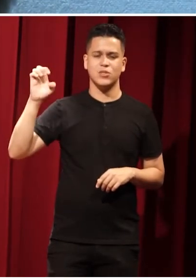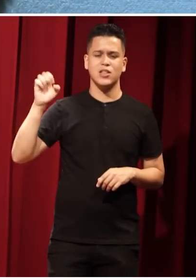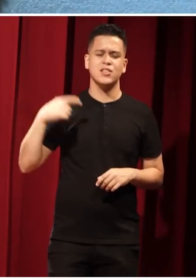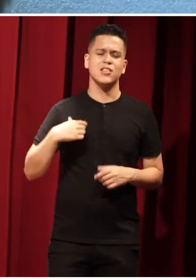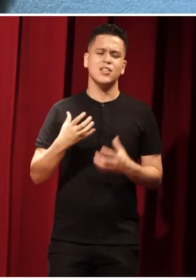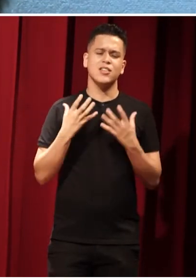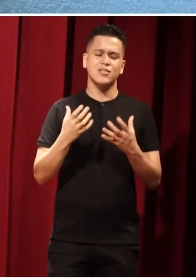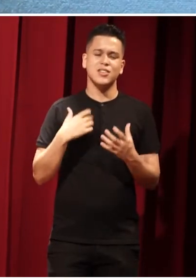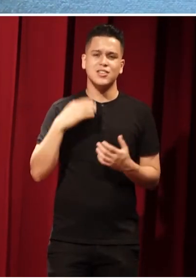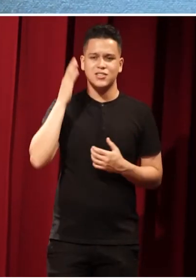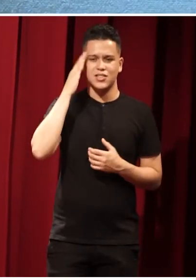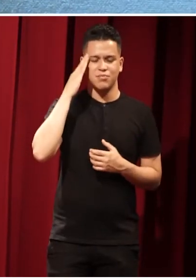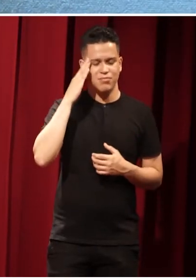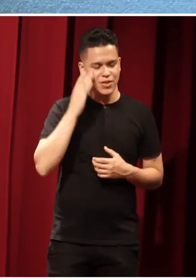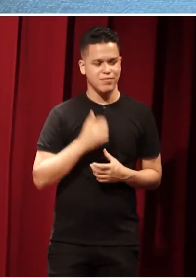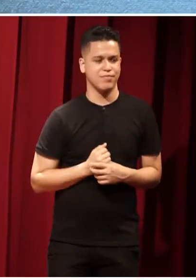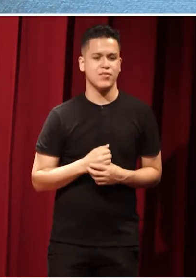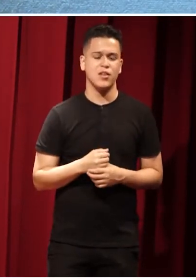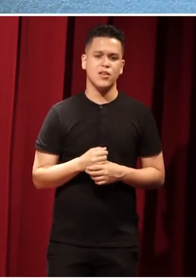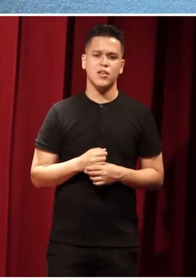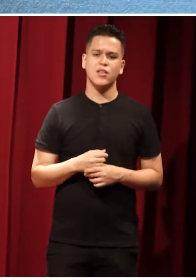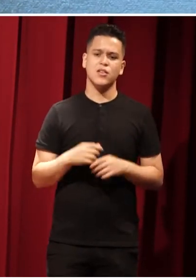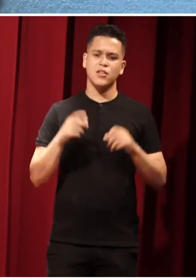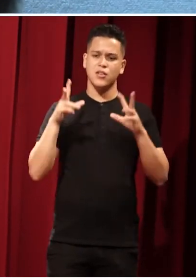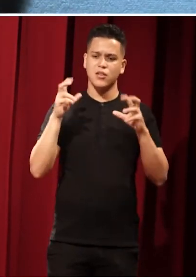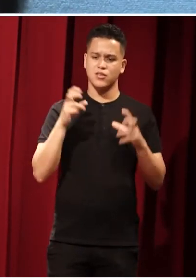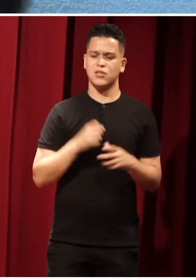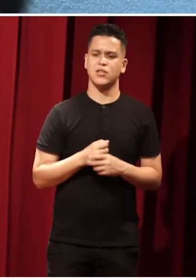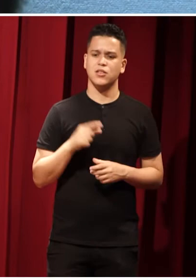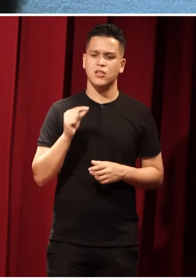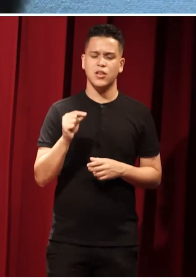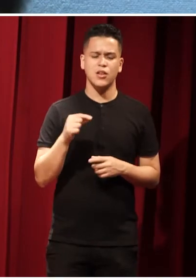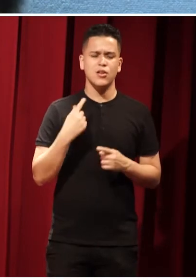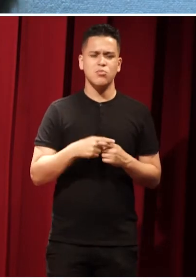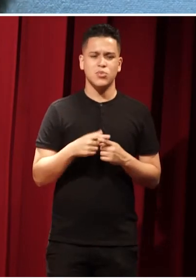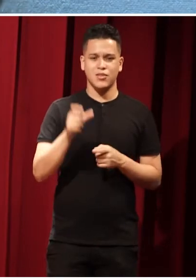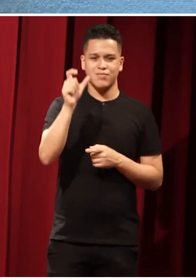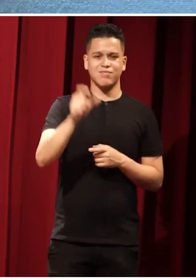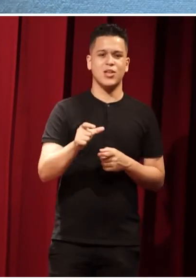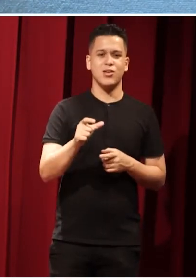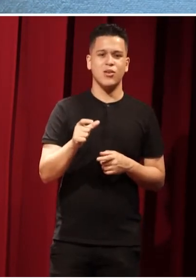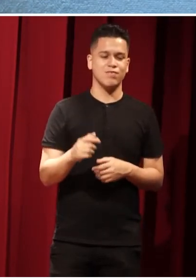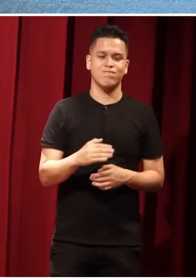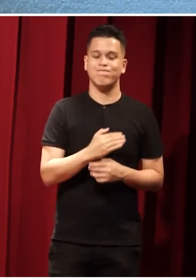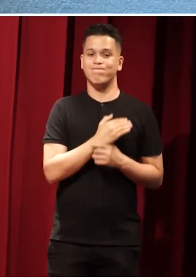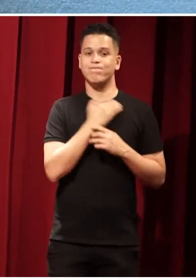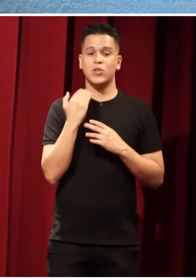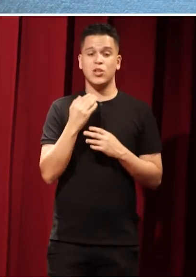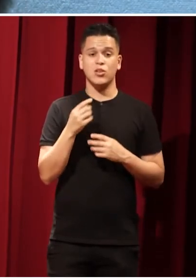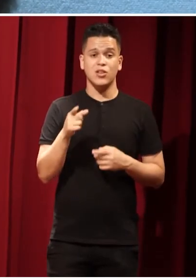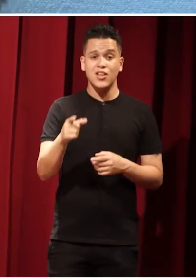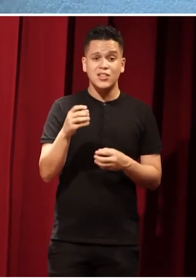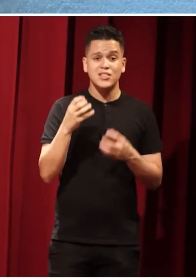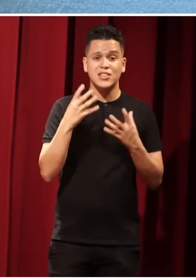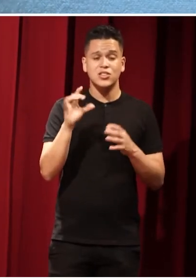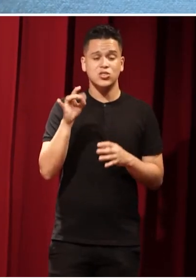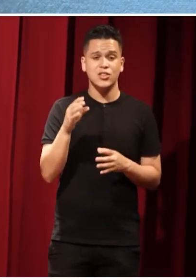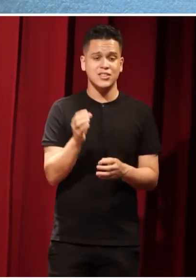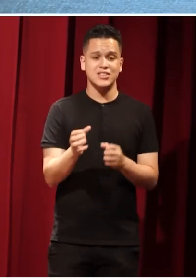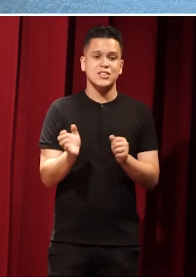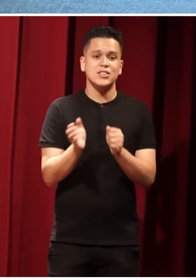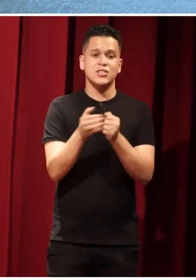saber profundamente a respeito disso, que eles morreram tentando defender a